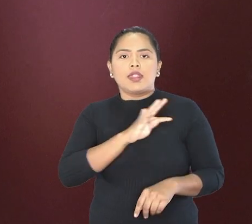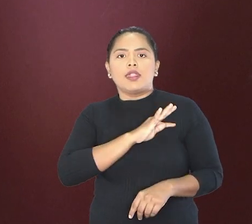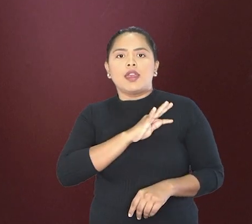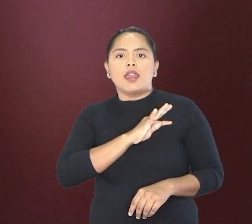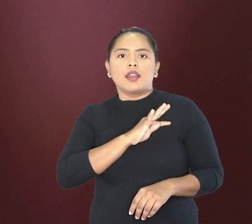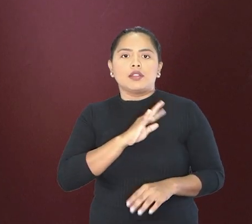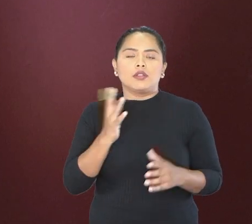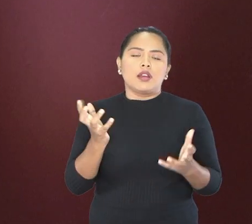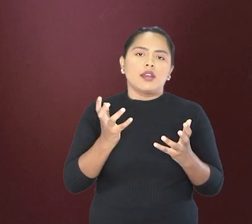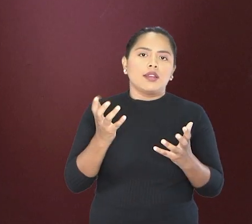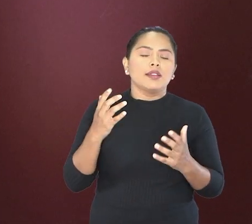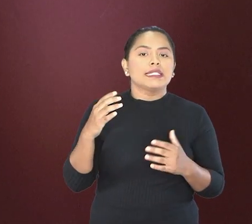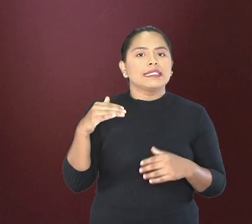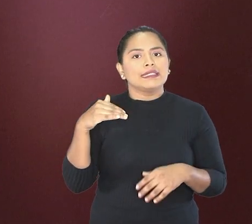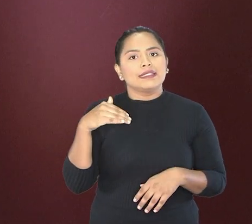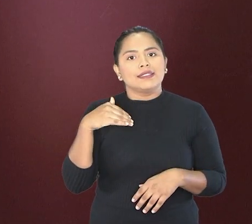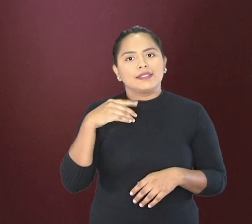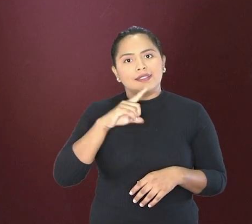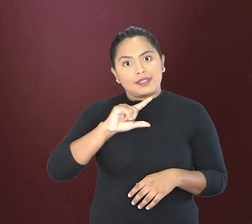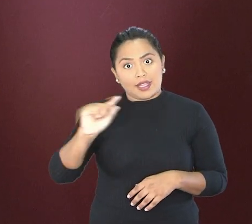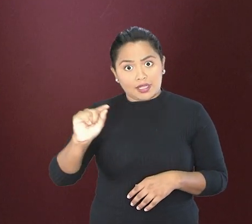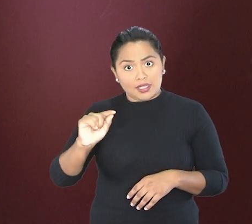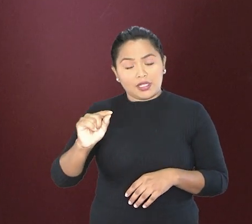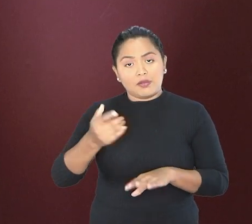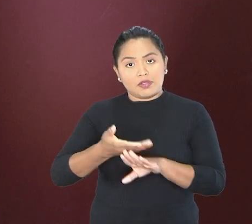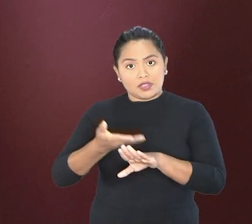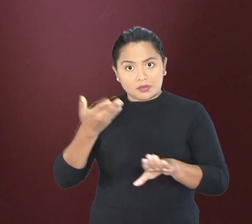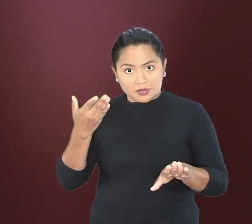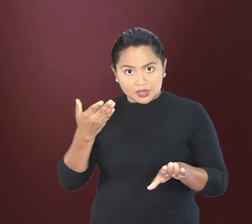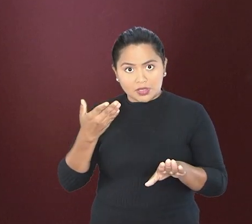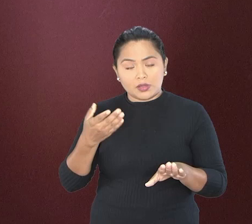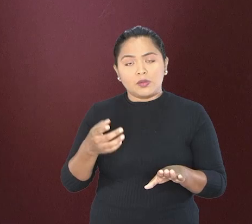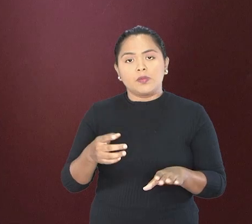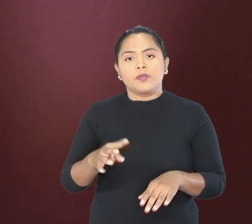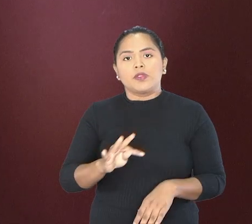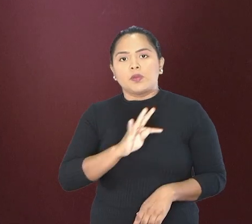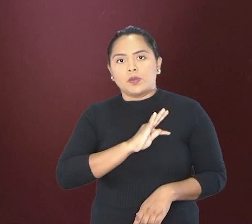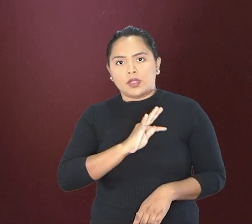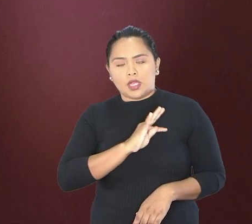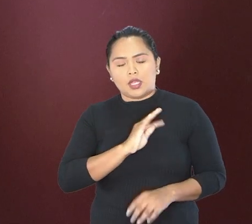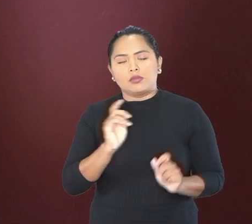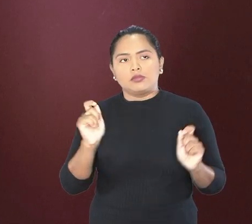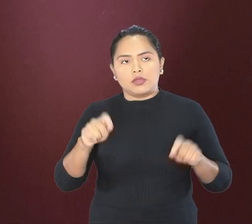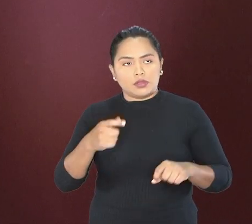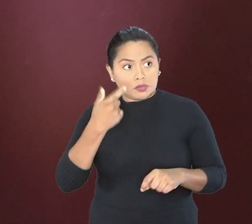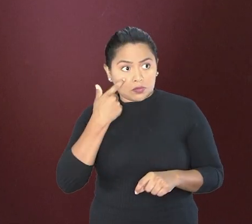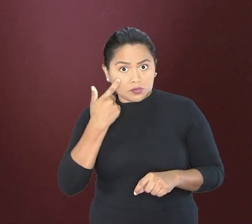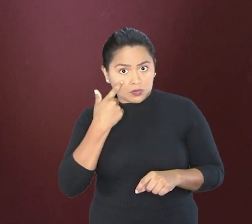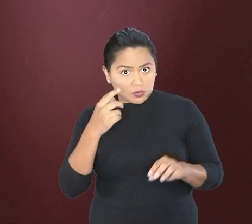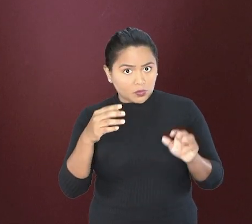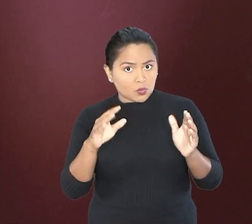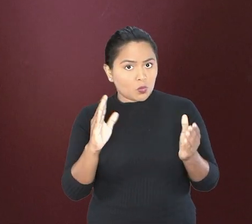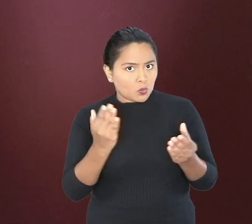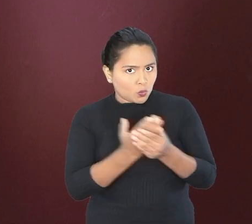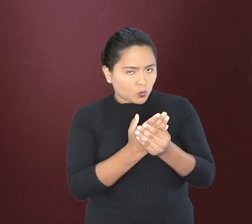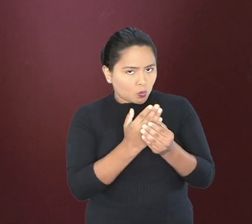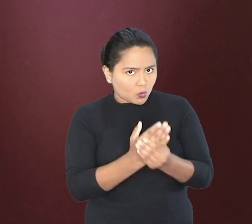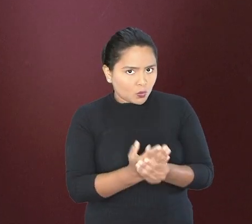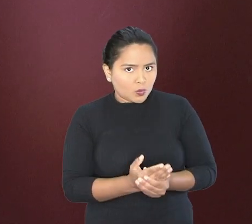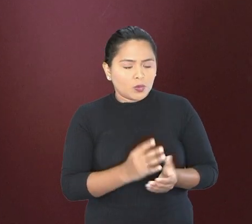ano corrente. Os técnicos também podem buscar essa documentação no site da Progesp,